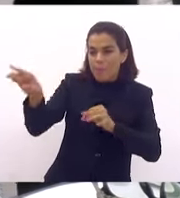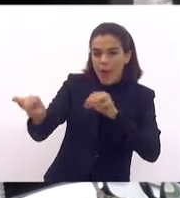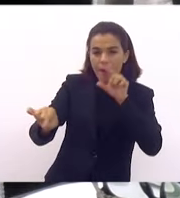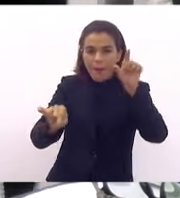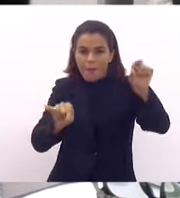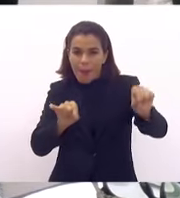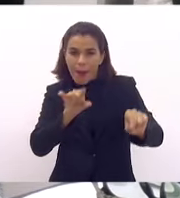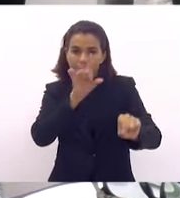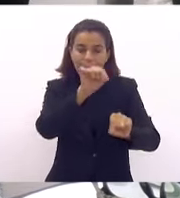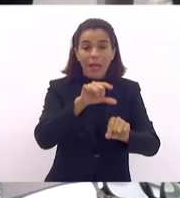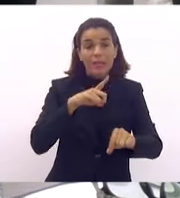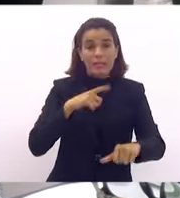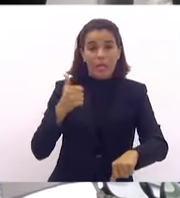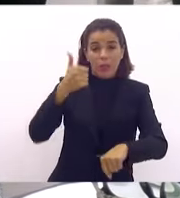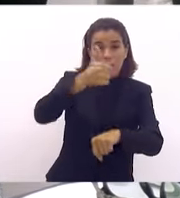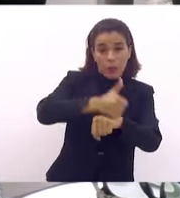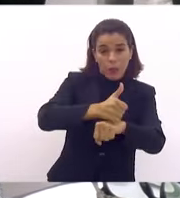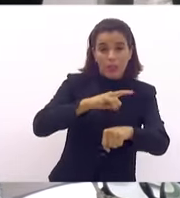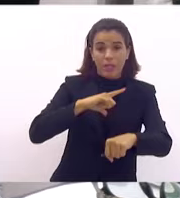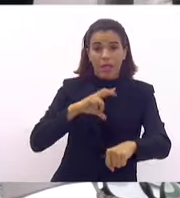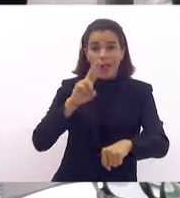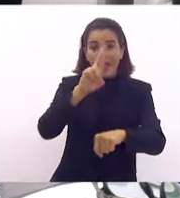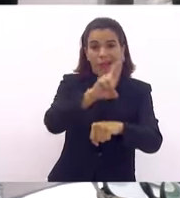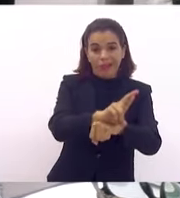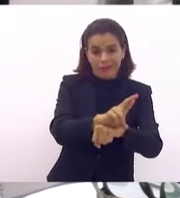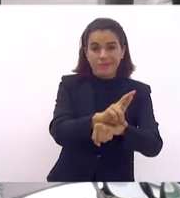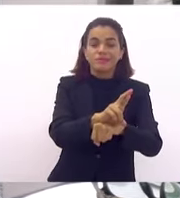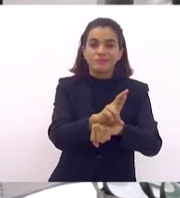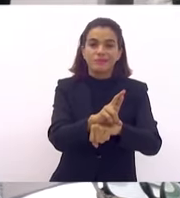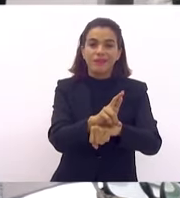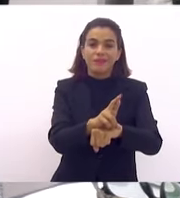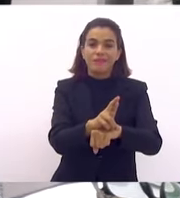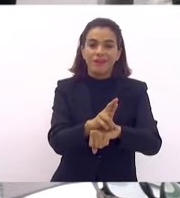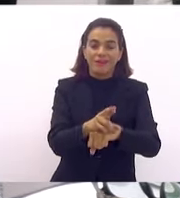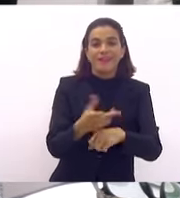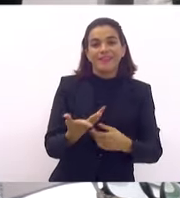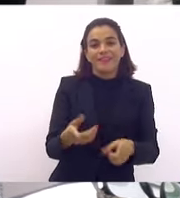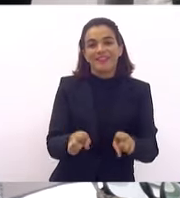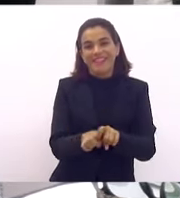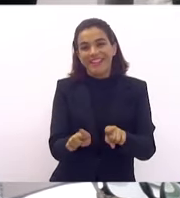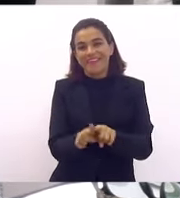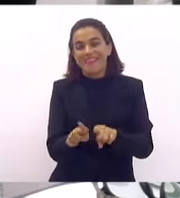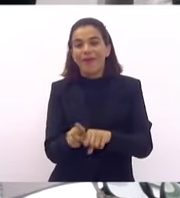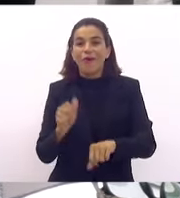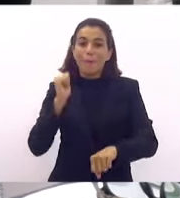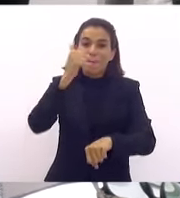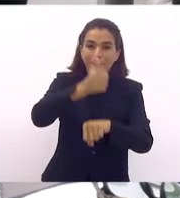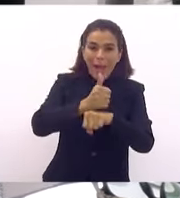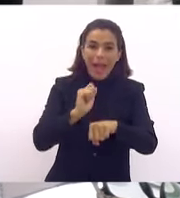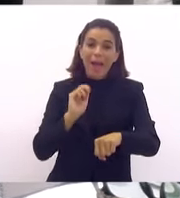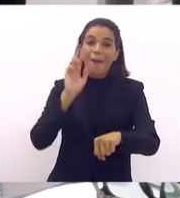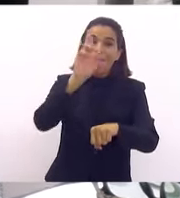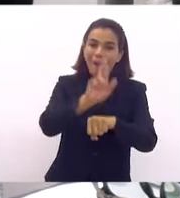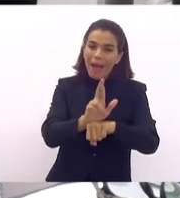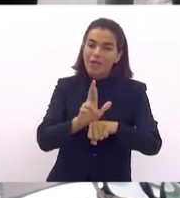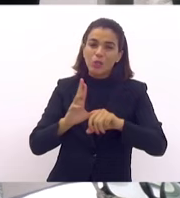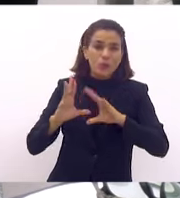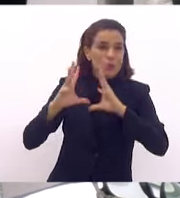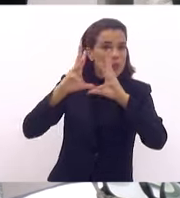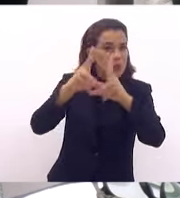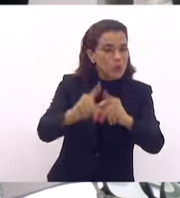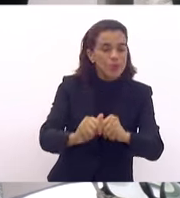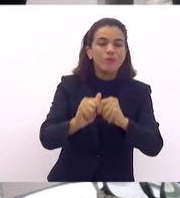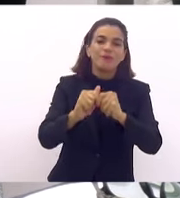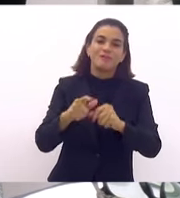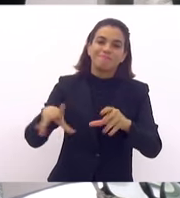entre titulares e suplentes, os suplentes que funcionam muitas vezes como titulares, mais que os próprios titulares, mas a todos os membros, os 14 membros,